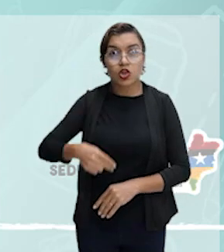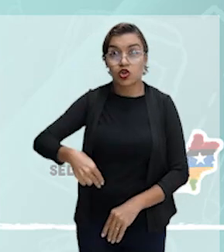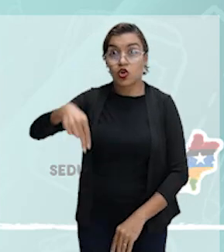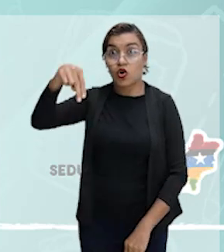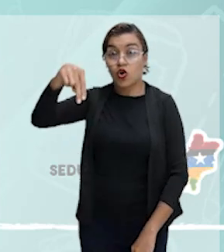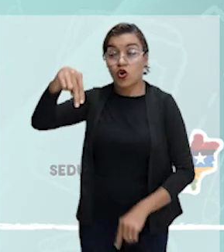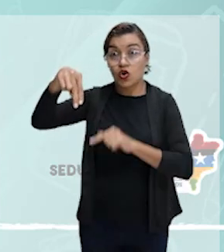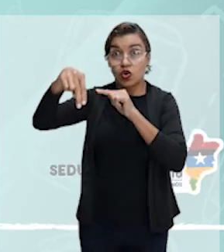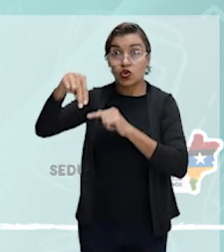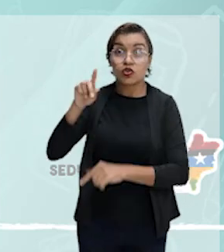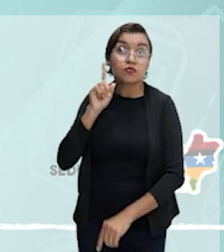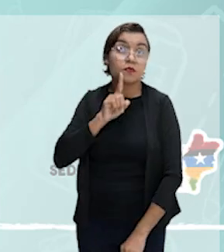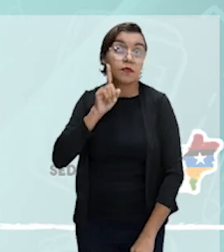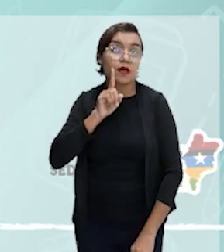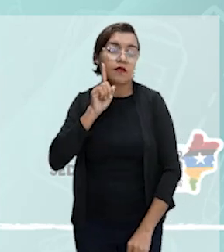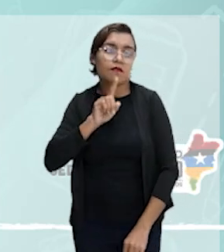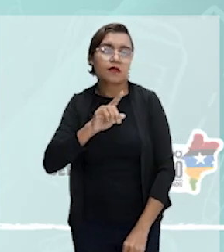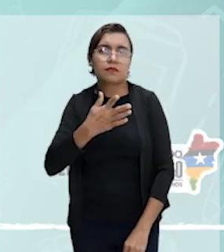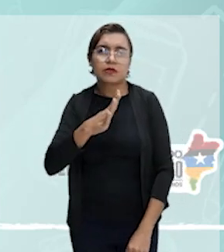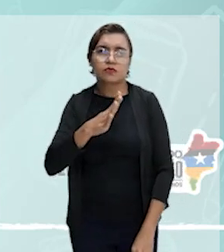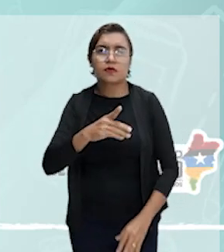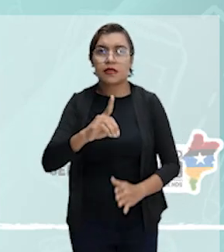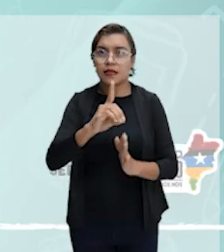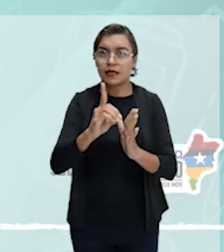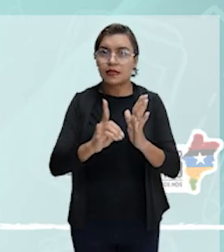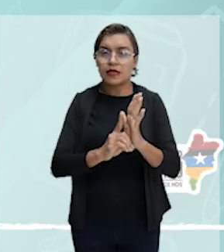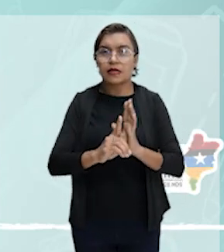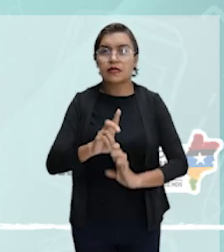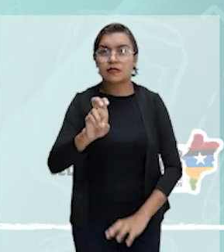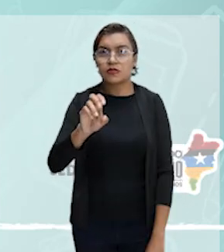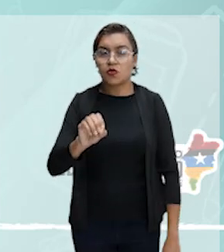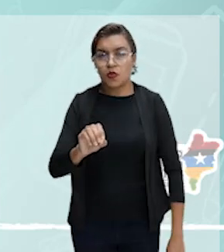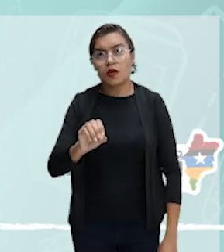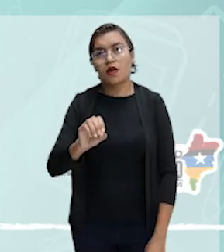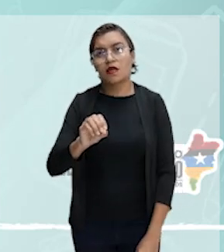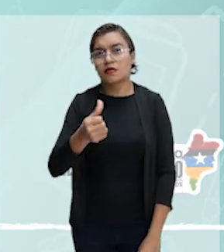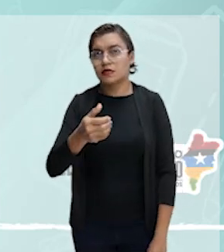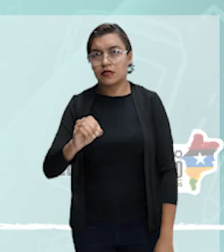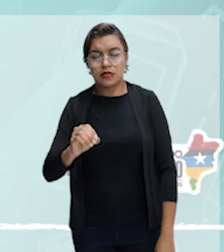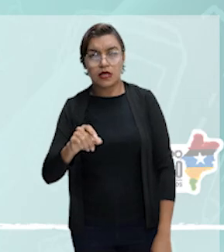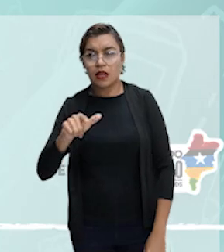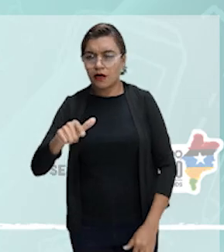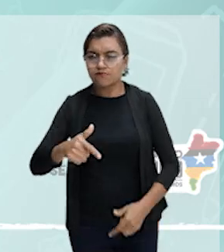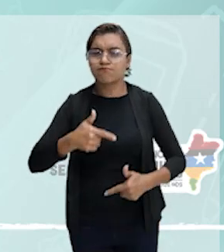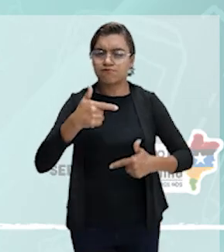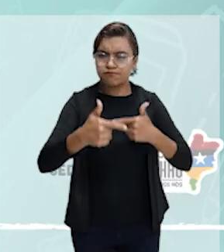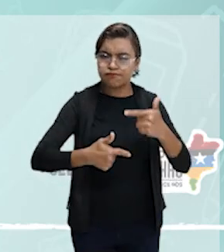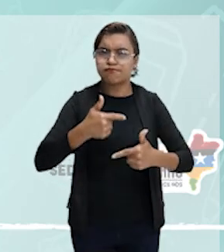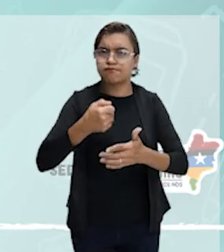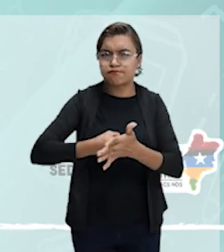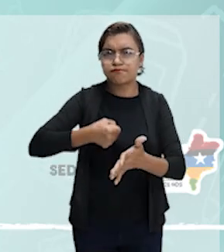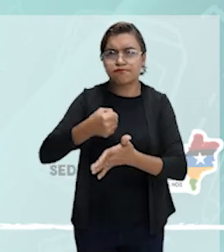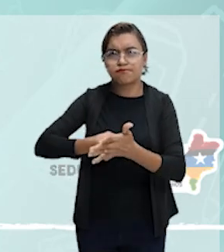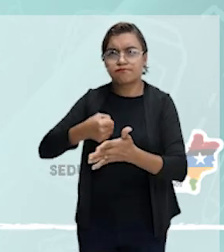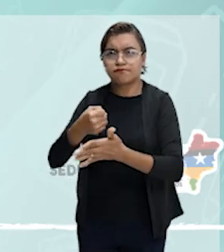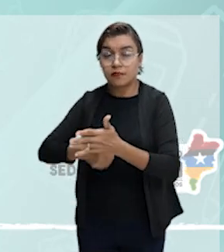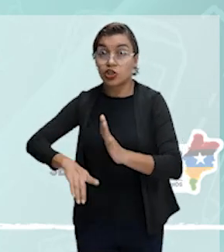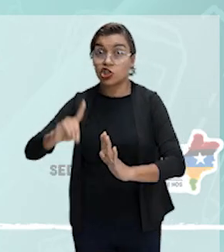norte-americano, da década de 50 e 60, que lutou naquele momento ali pela expansão dos